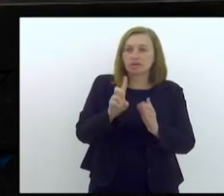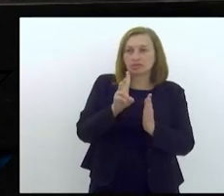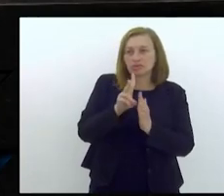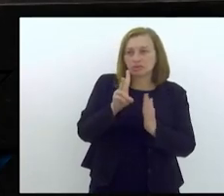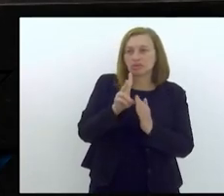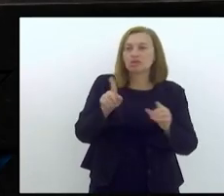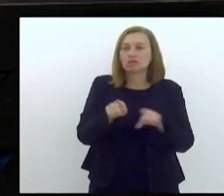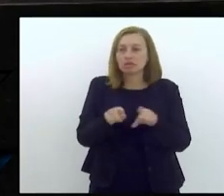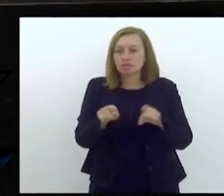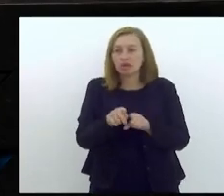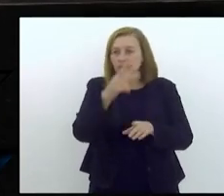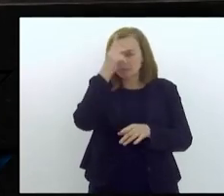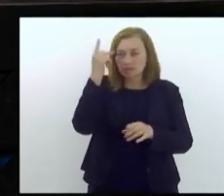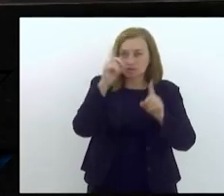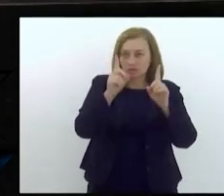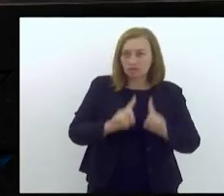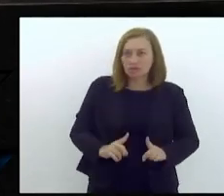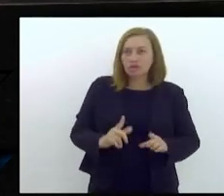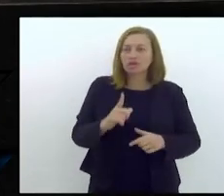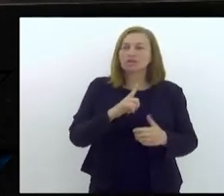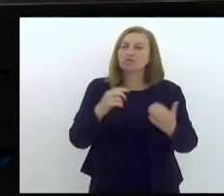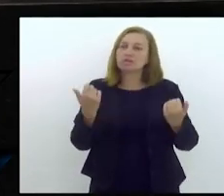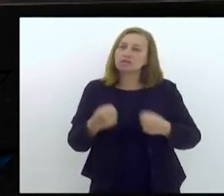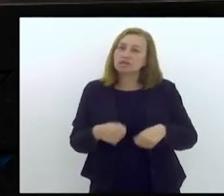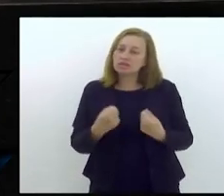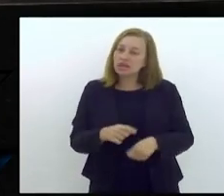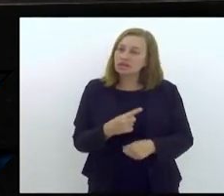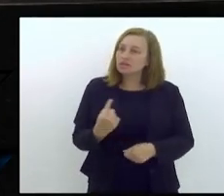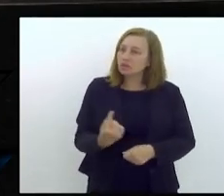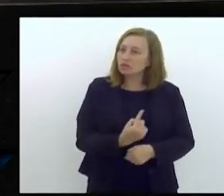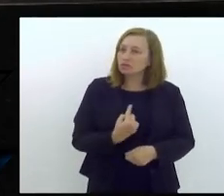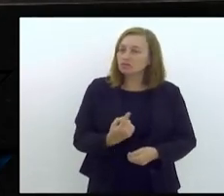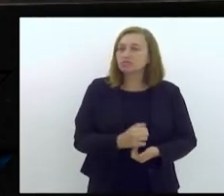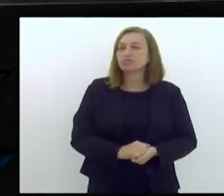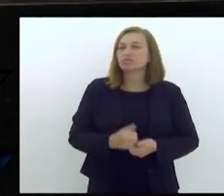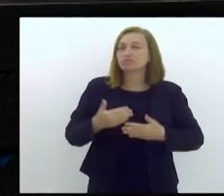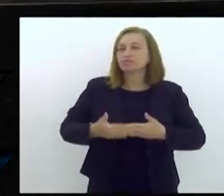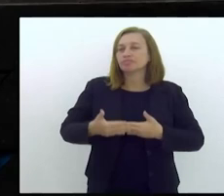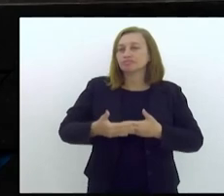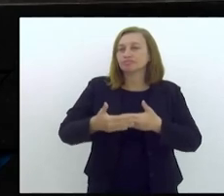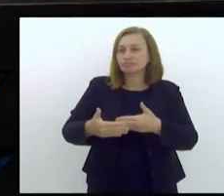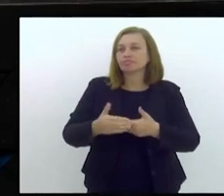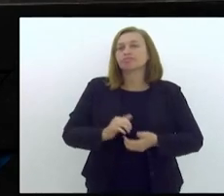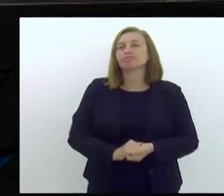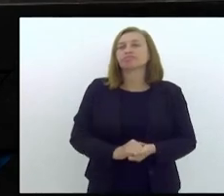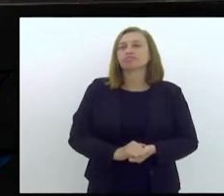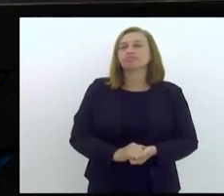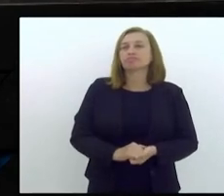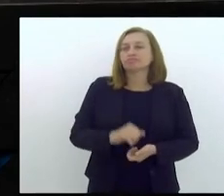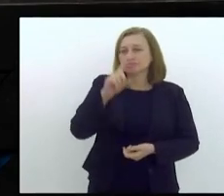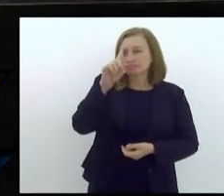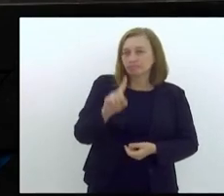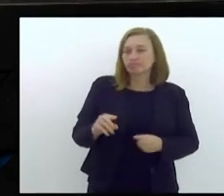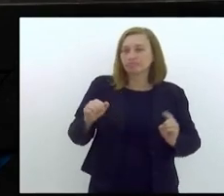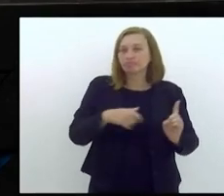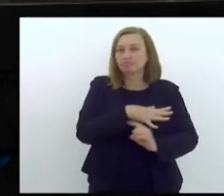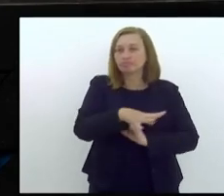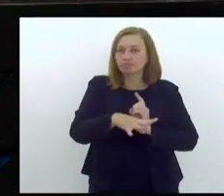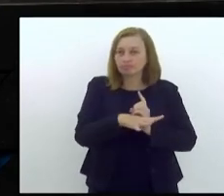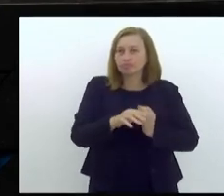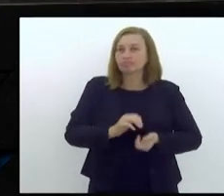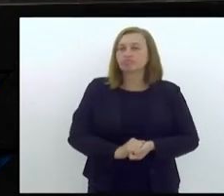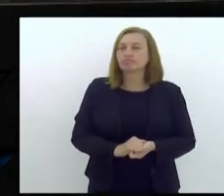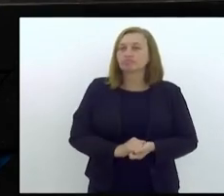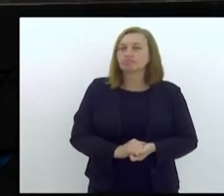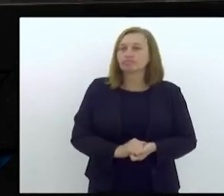deficiência nós temos a necessidade de avançar nos direitos sociais para